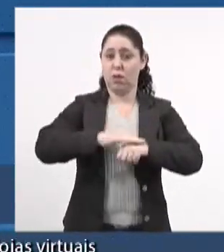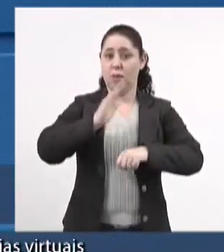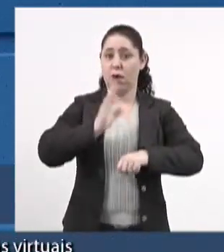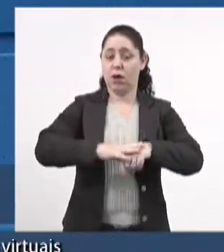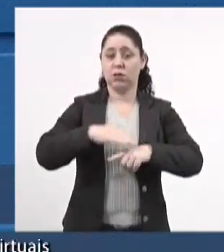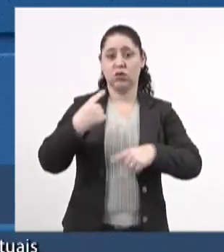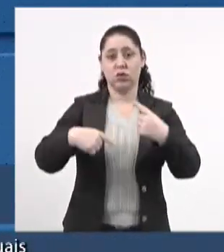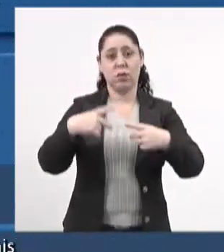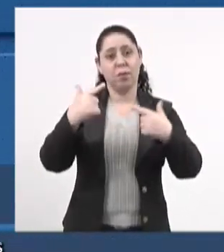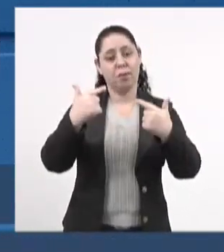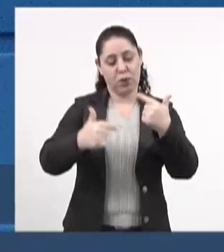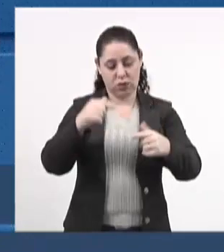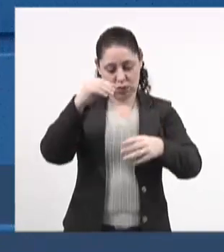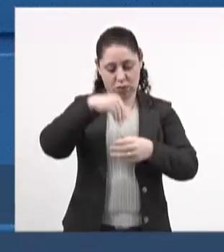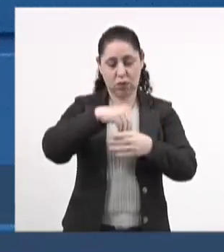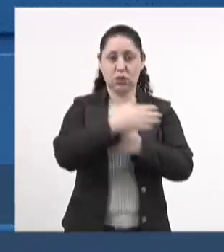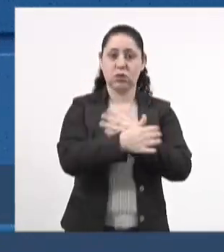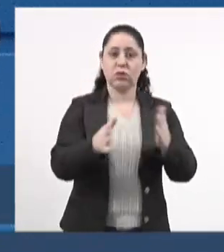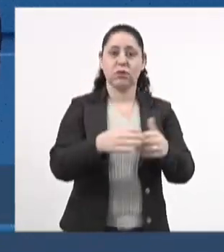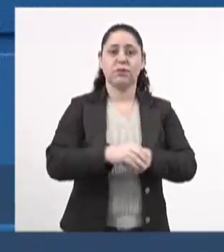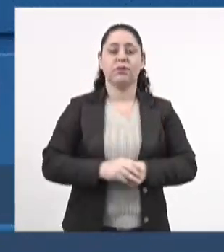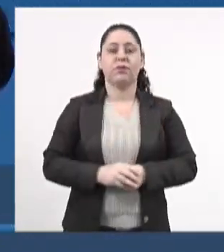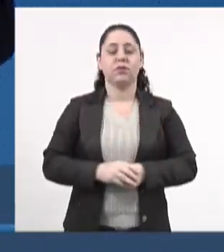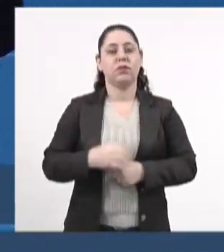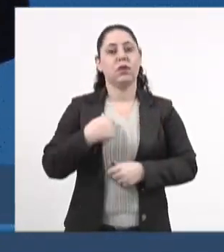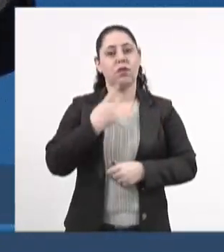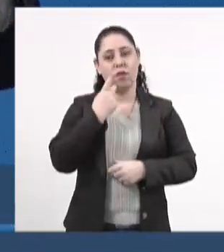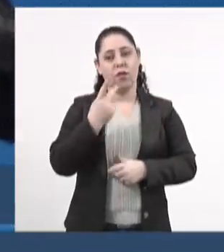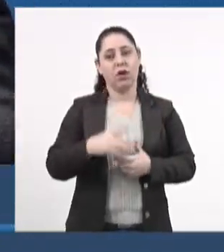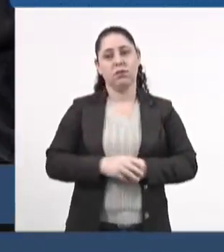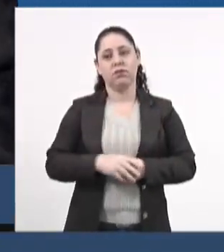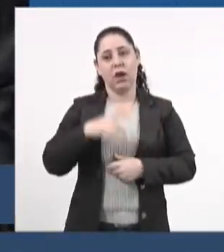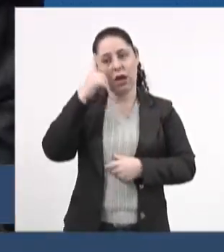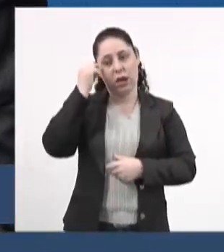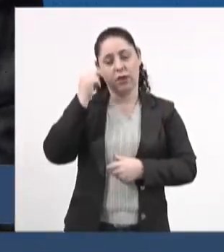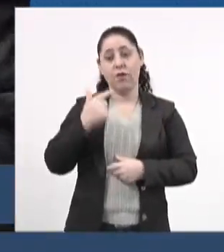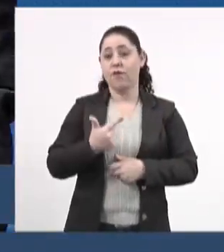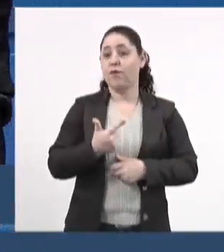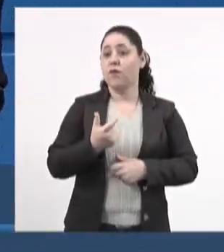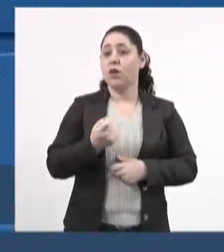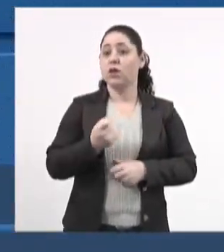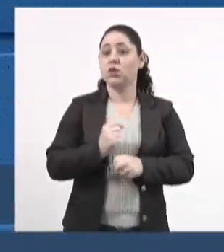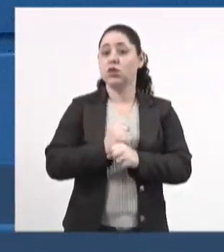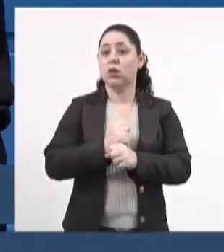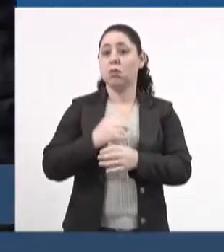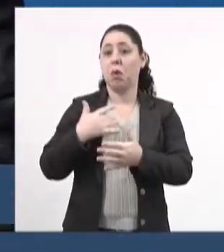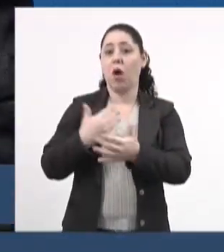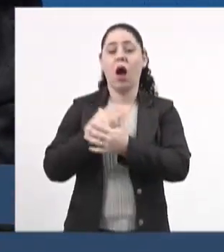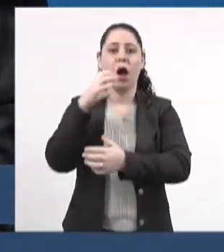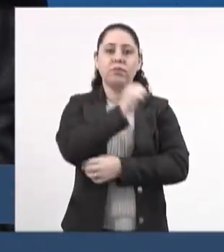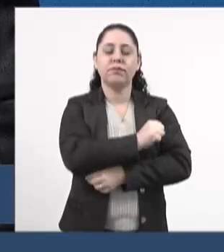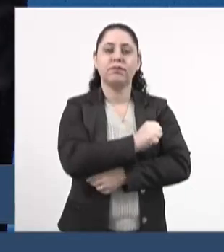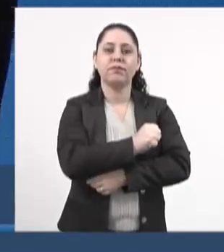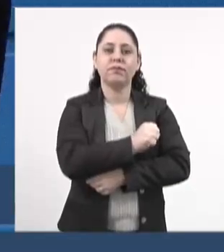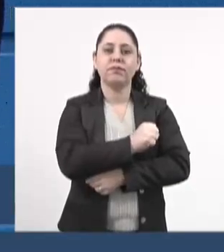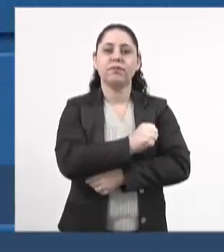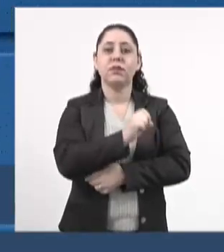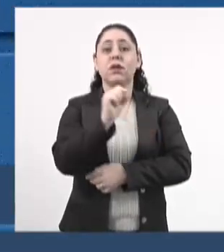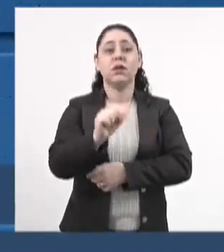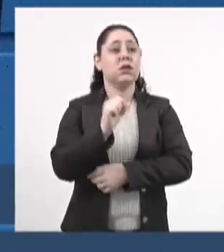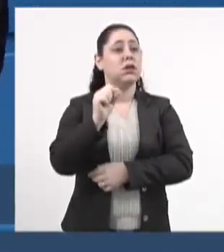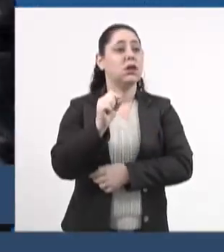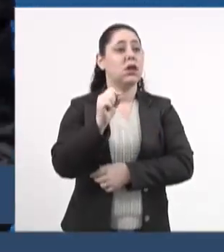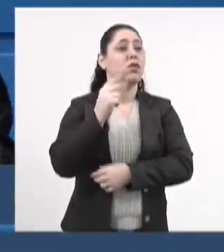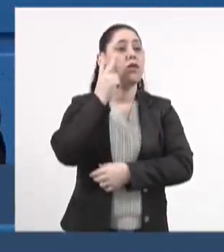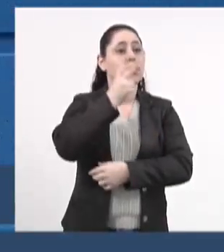mais a questão política dentro da sala de aula. E eu dizia aos acadêmicos, daqui 20 anos, e 20 anos passam muito rápido, quem serão os